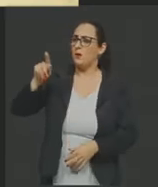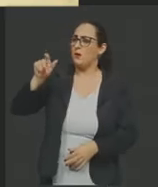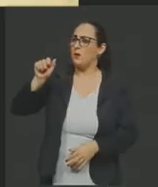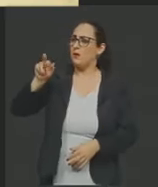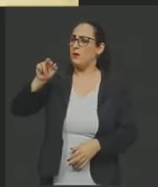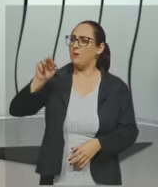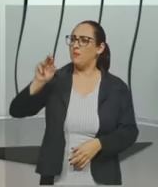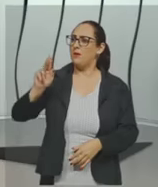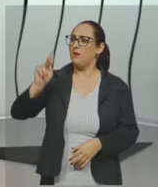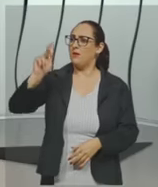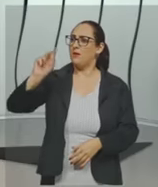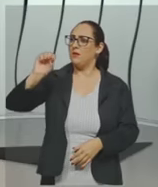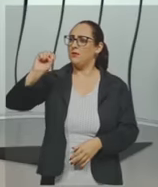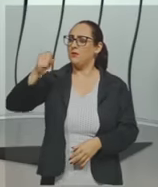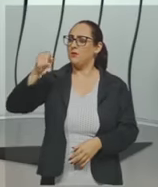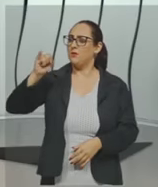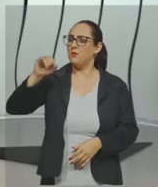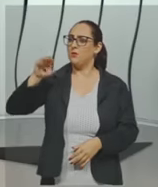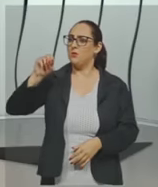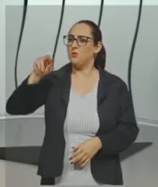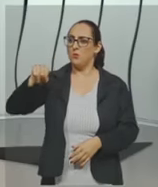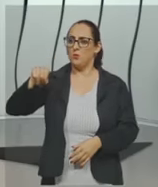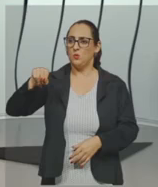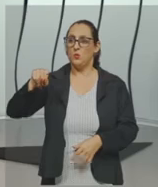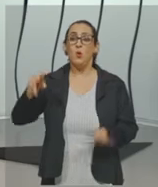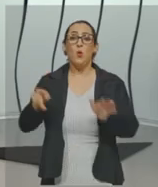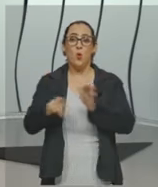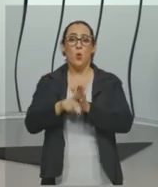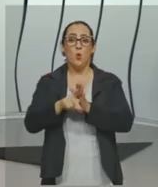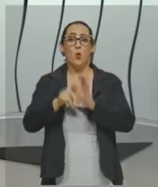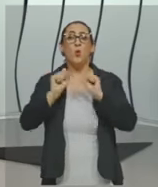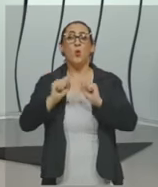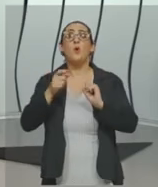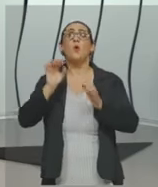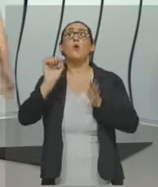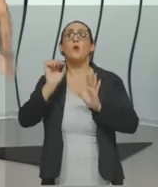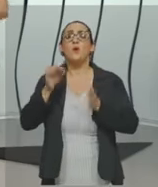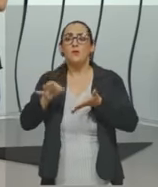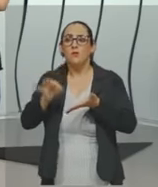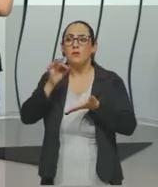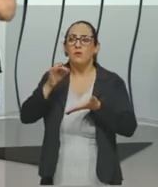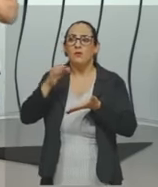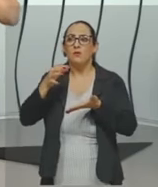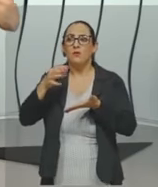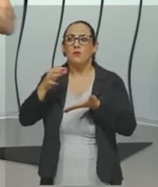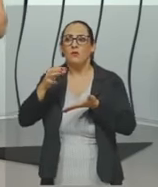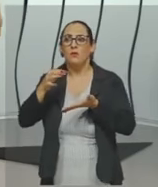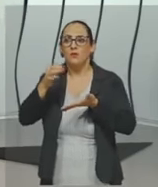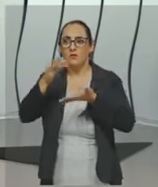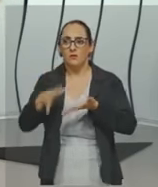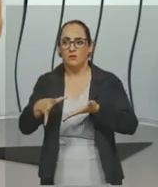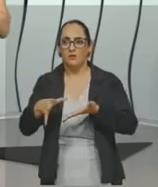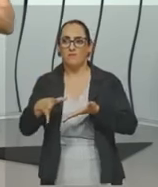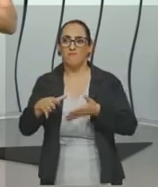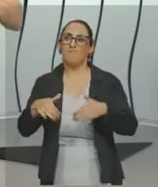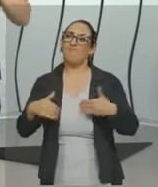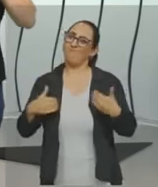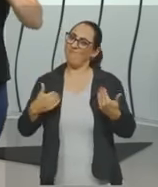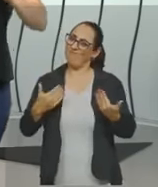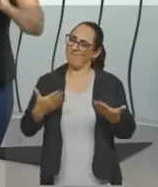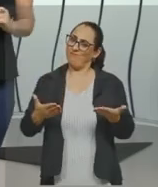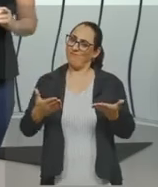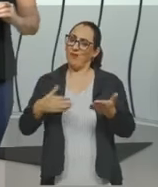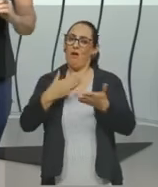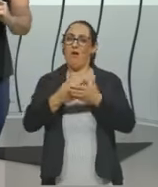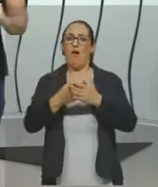motor, você pode ter aquelas tremulações, tá? Então, na próxima aula, eu vou continuar com essa história, vou falar um